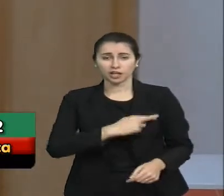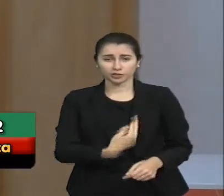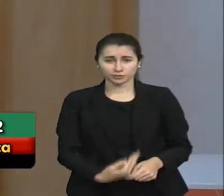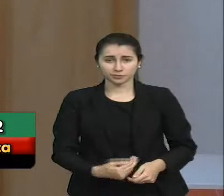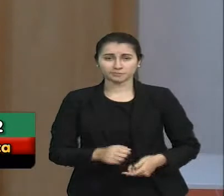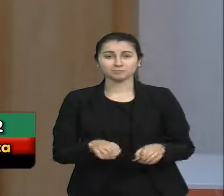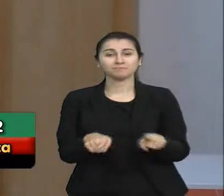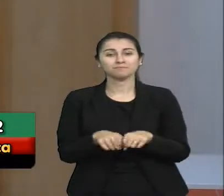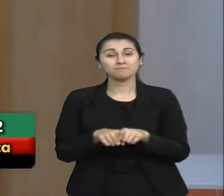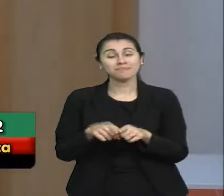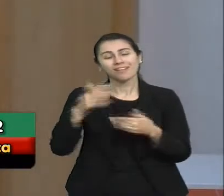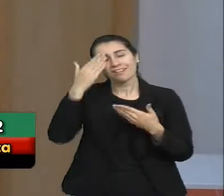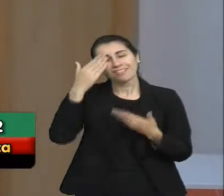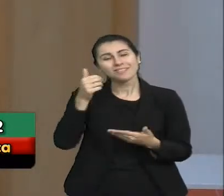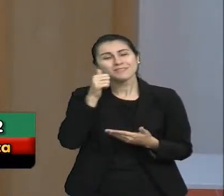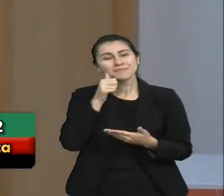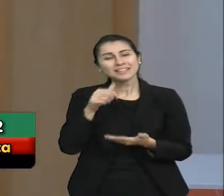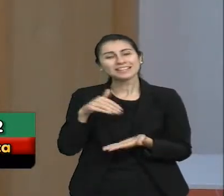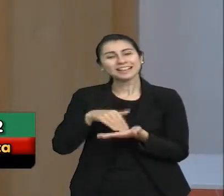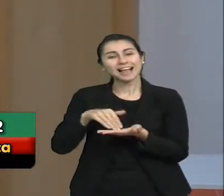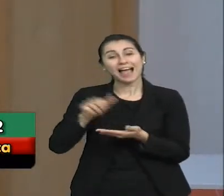CEPIR presente,